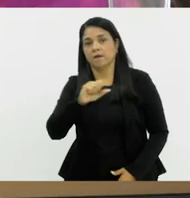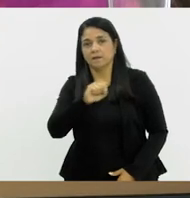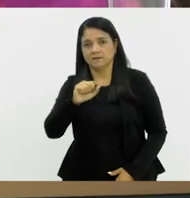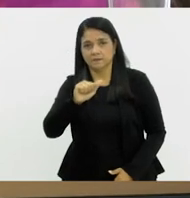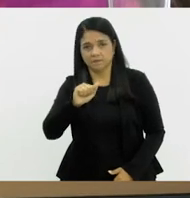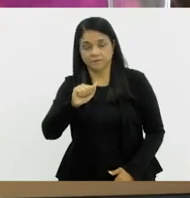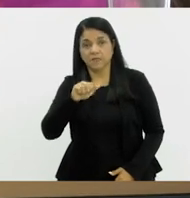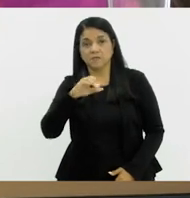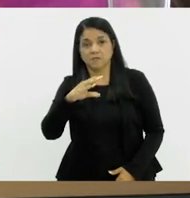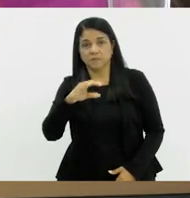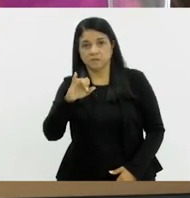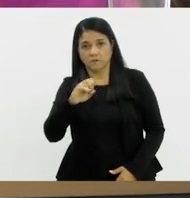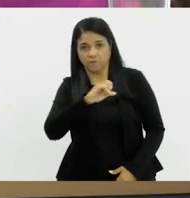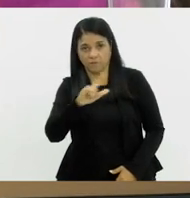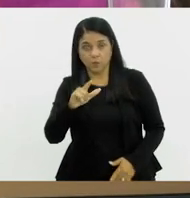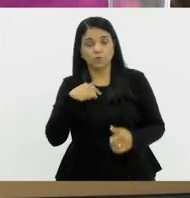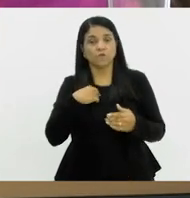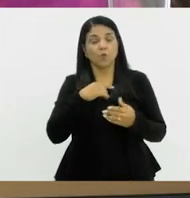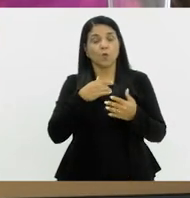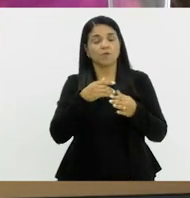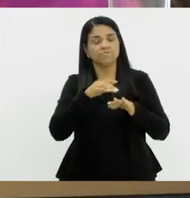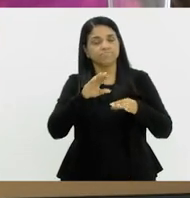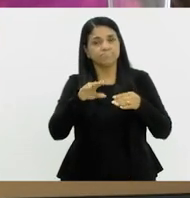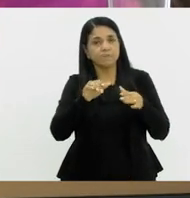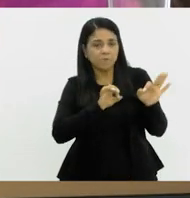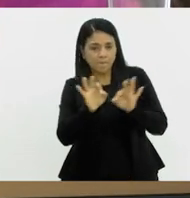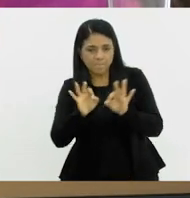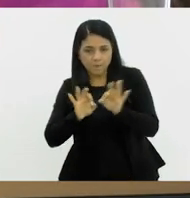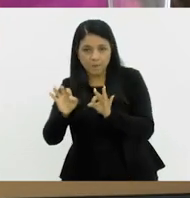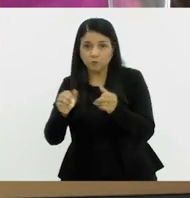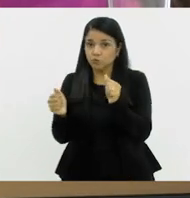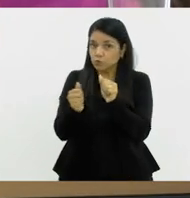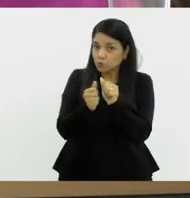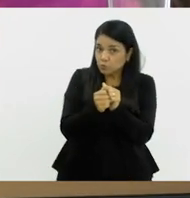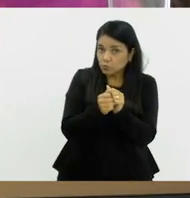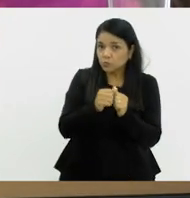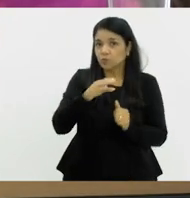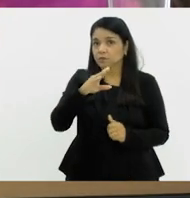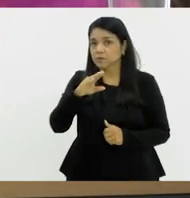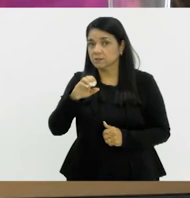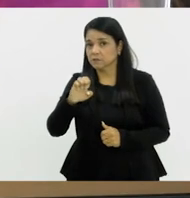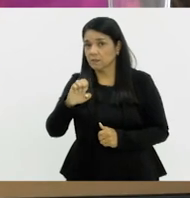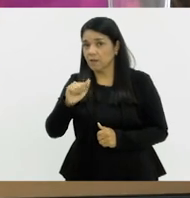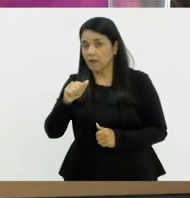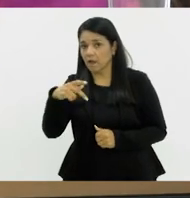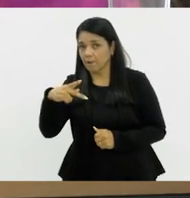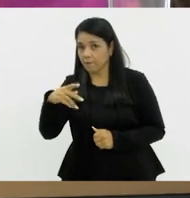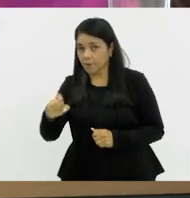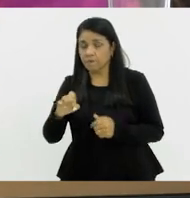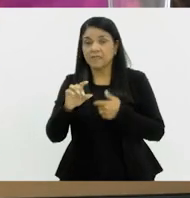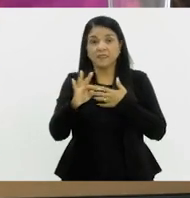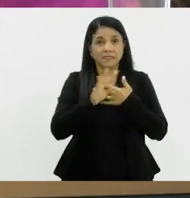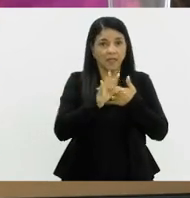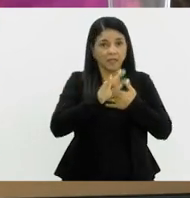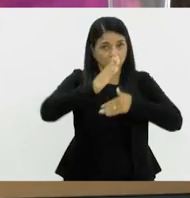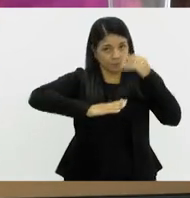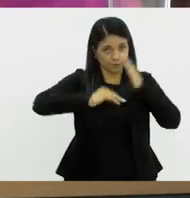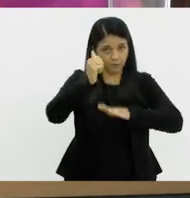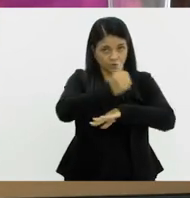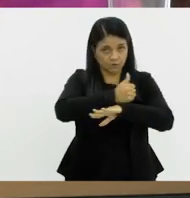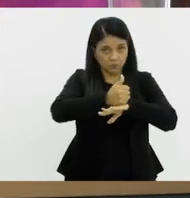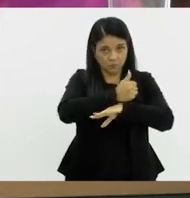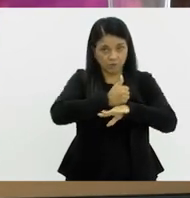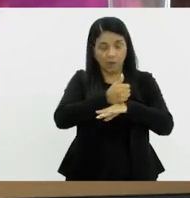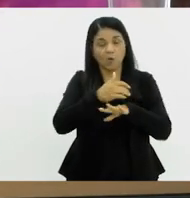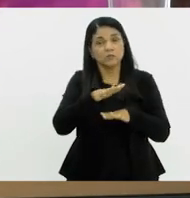eu falei, foi elaborado em conjunto com a SEAP, em conjunto com técnicos da SEAP, com técnicos da